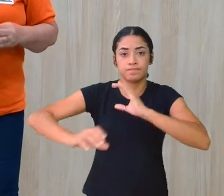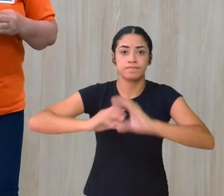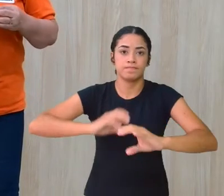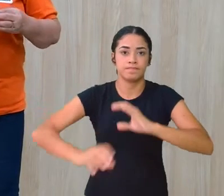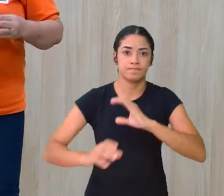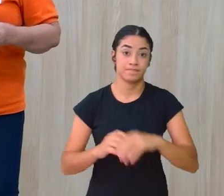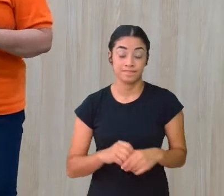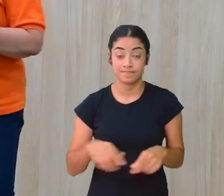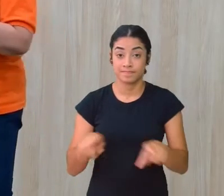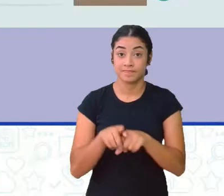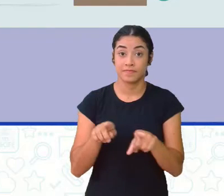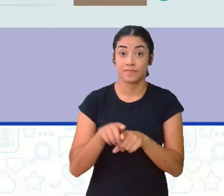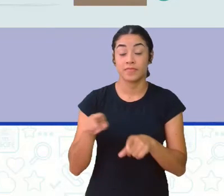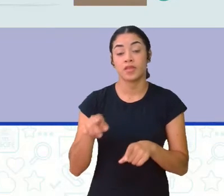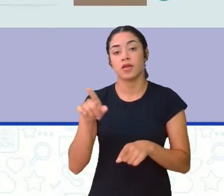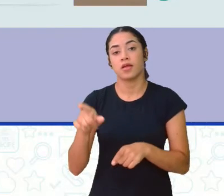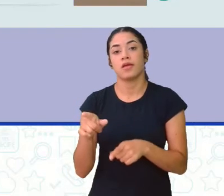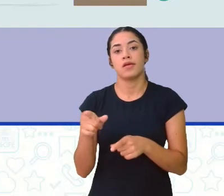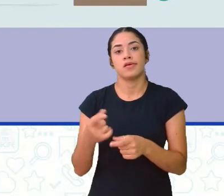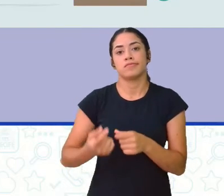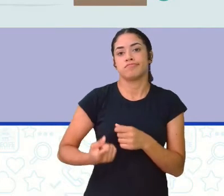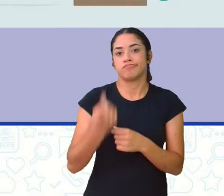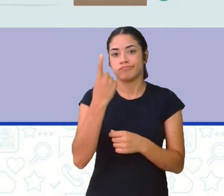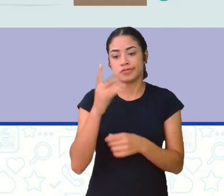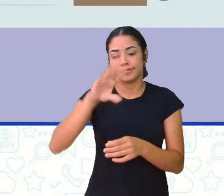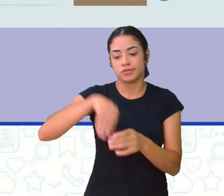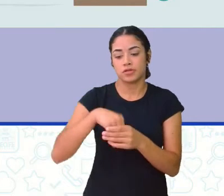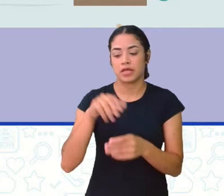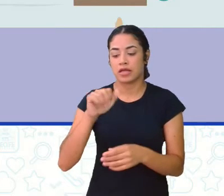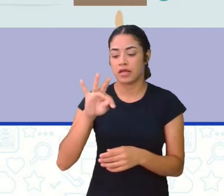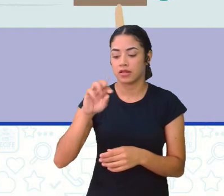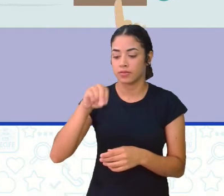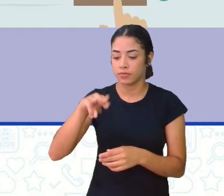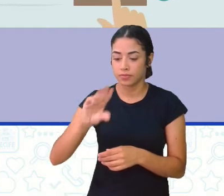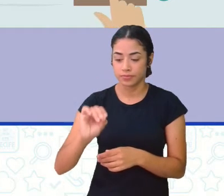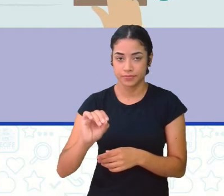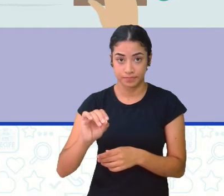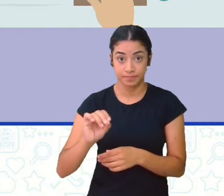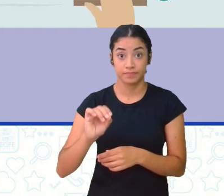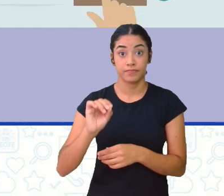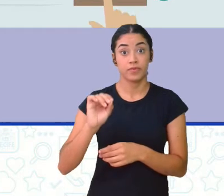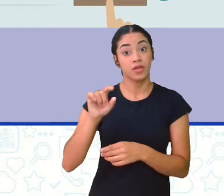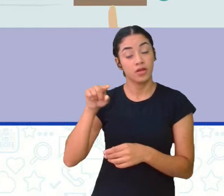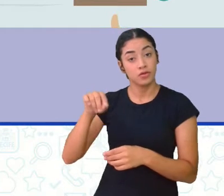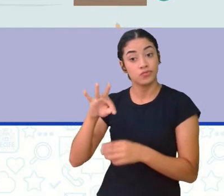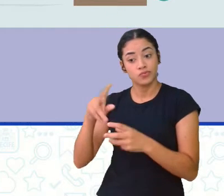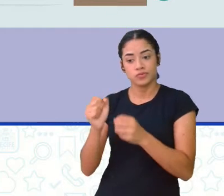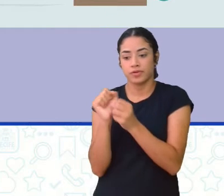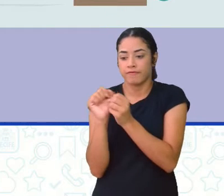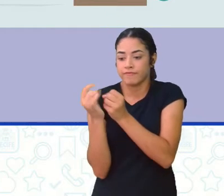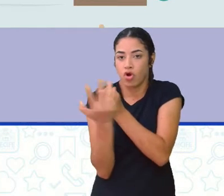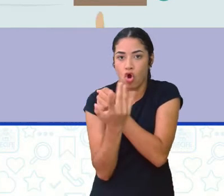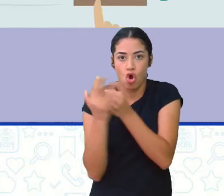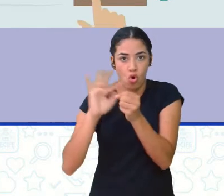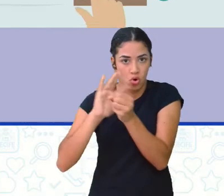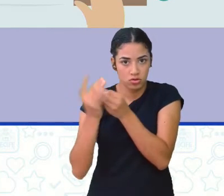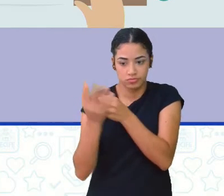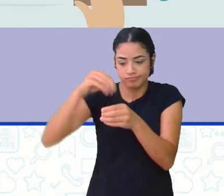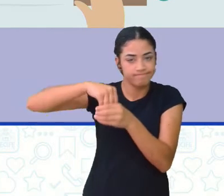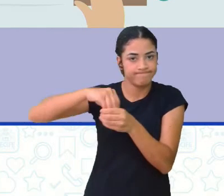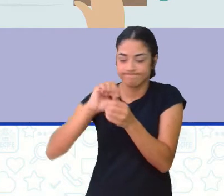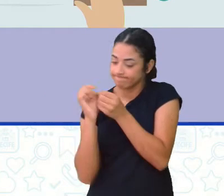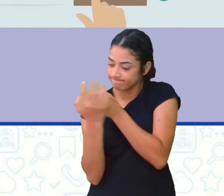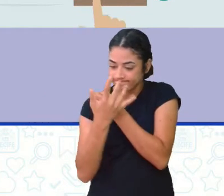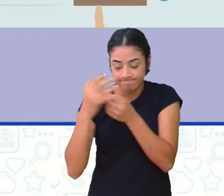E os elétrons são uma das partículas que compõem o átomo. E esses elétrons estão na parte externa. E eles aí